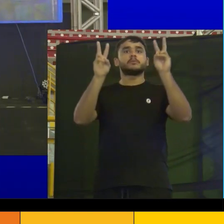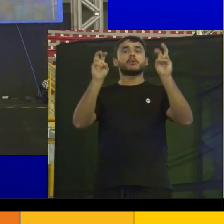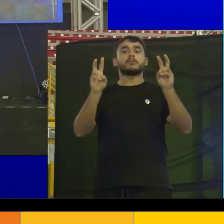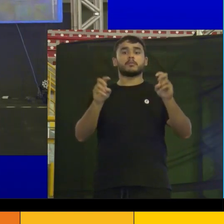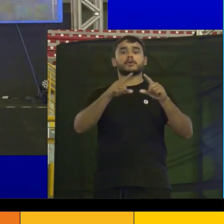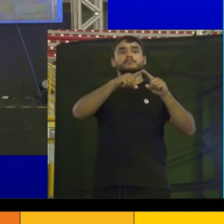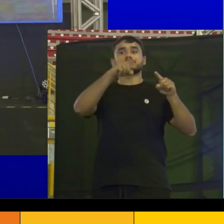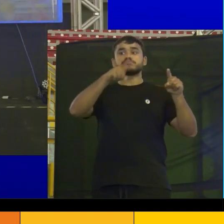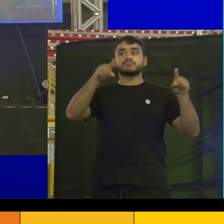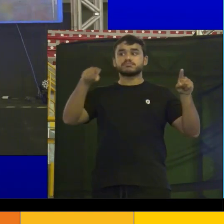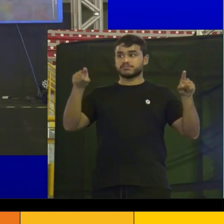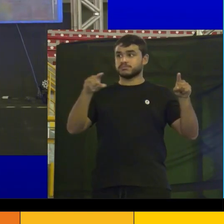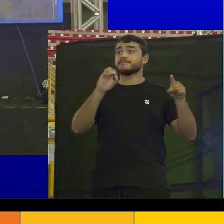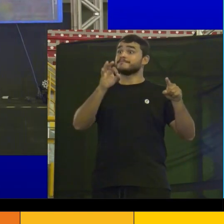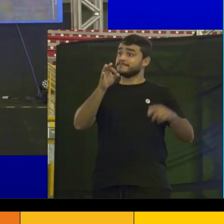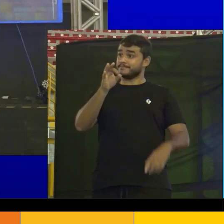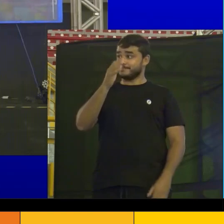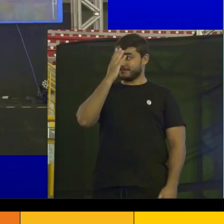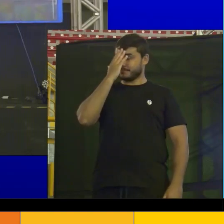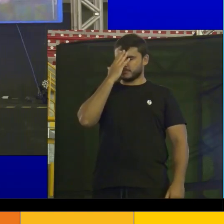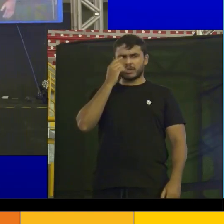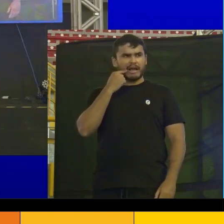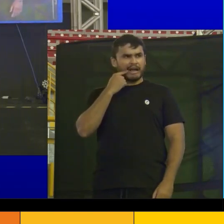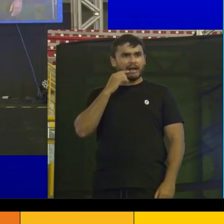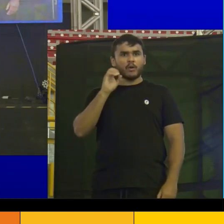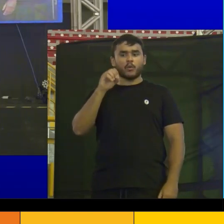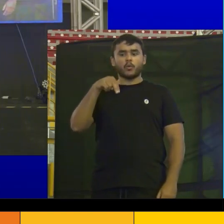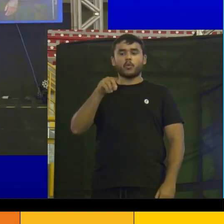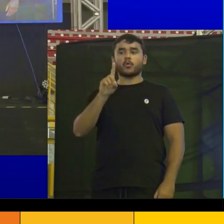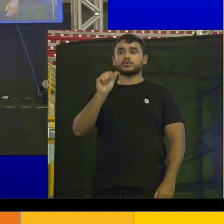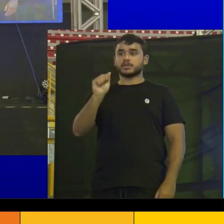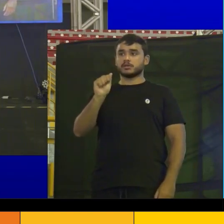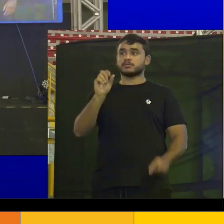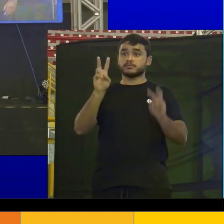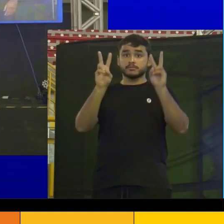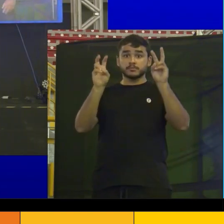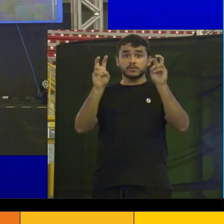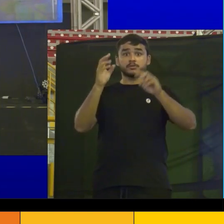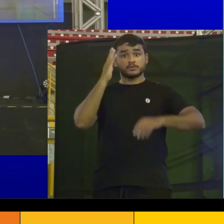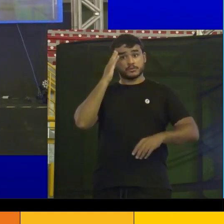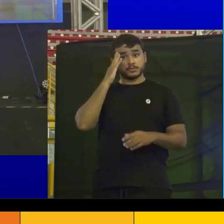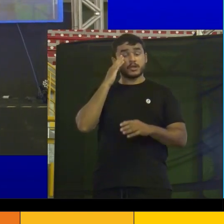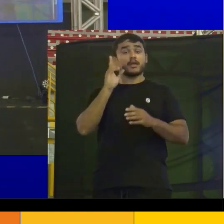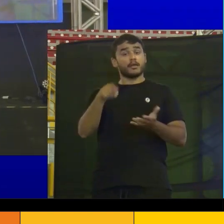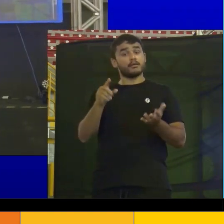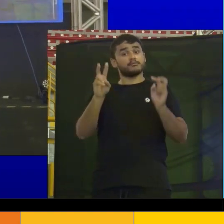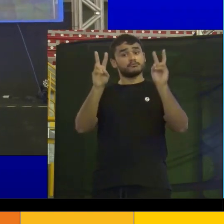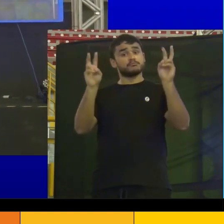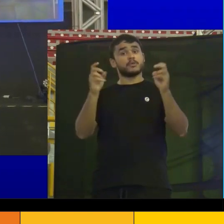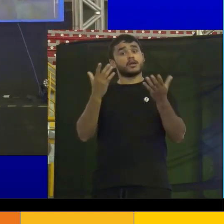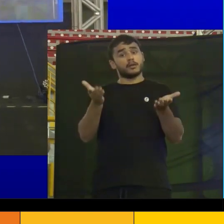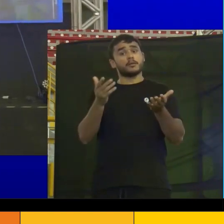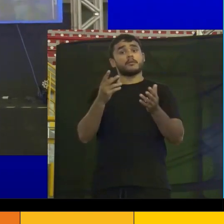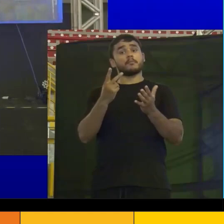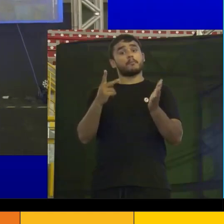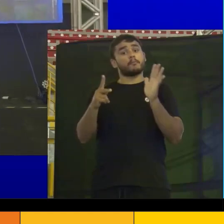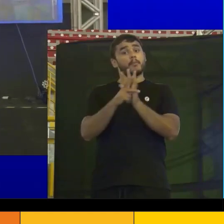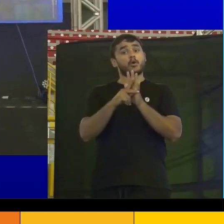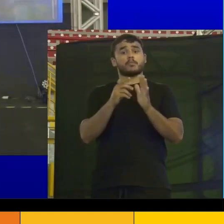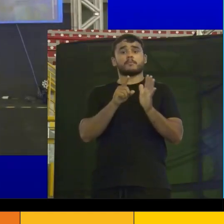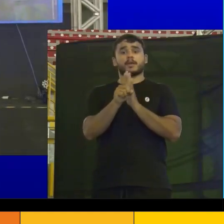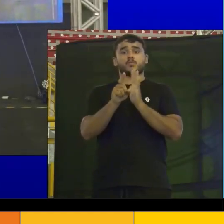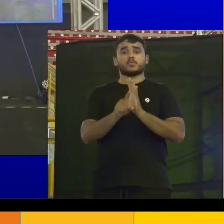ondulatória. Epa, professor, o senhor está falando isso por quê? Com base nas estatísticas da prova.